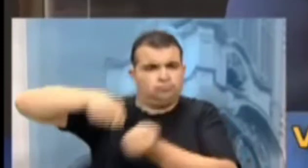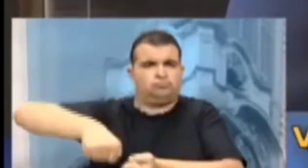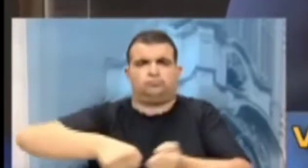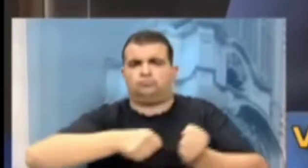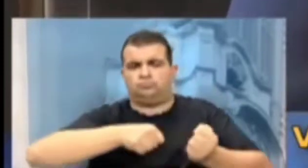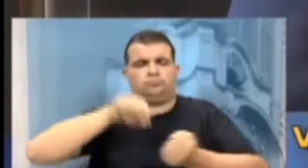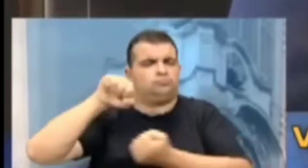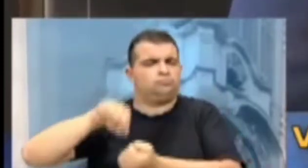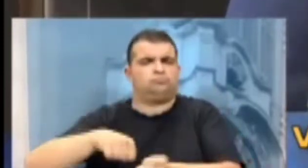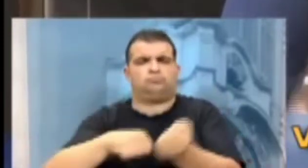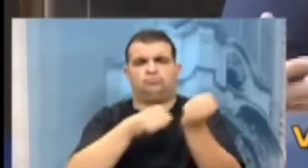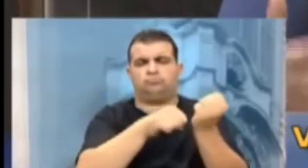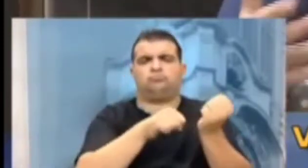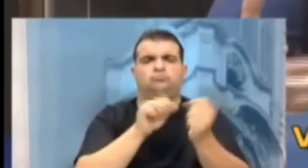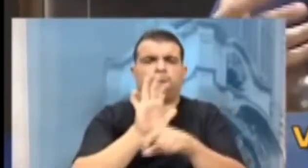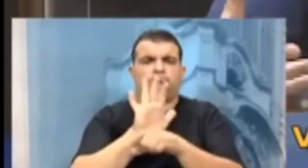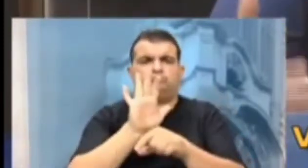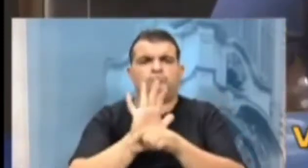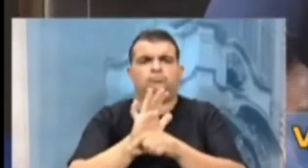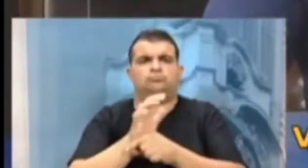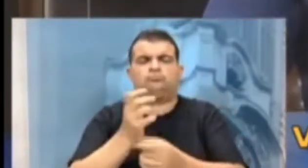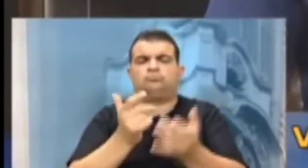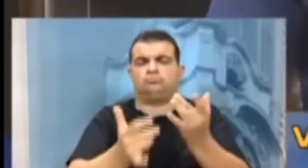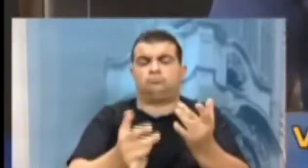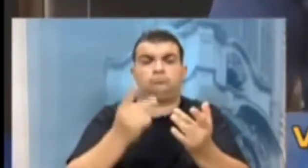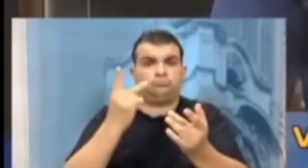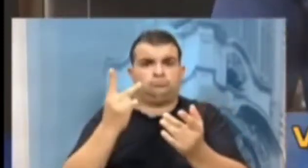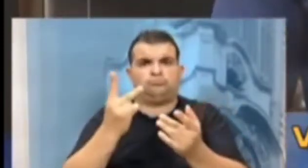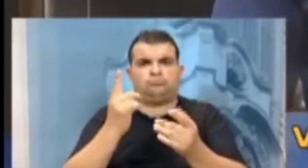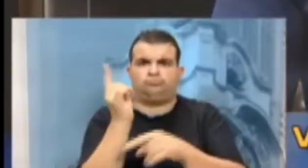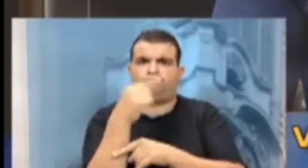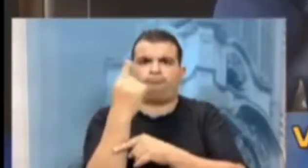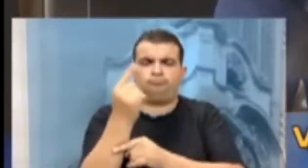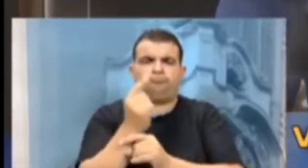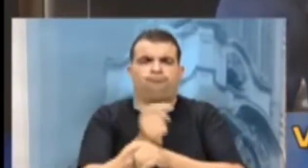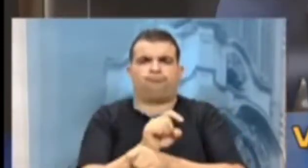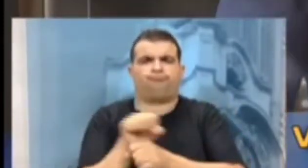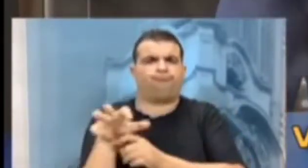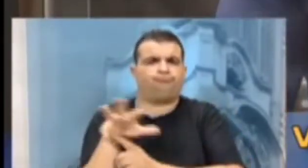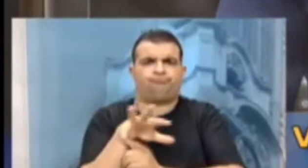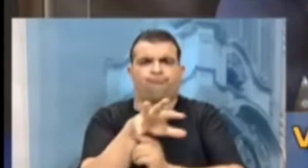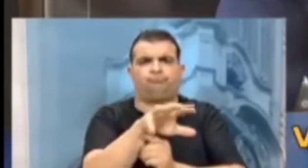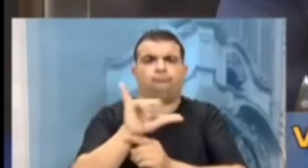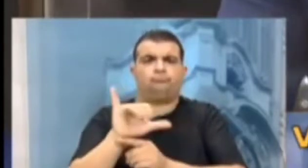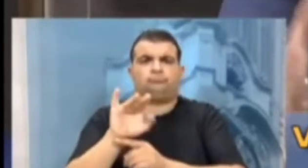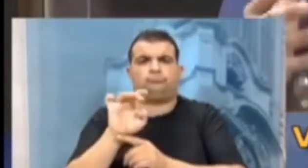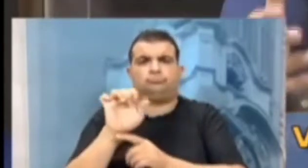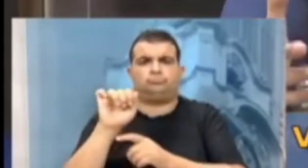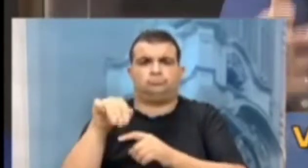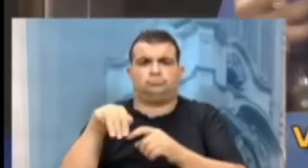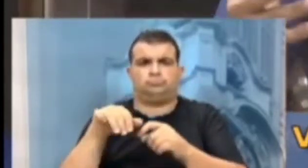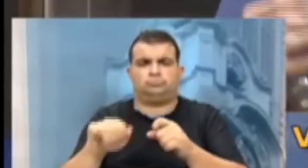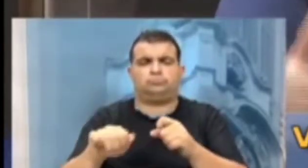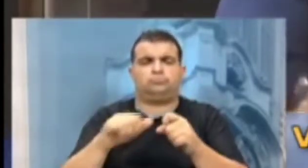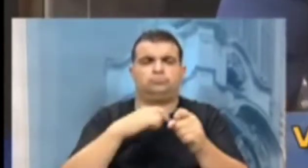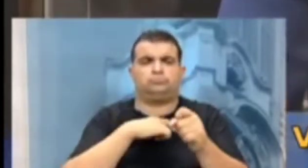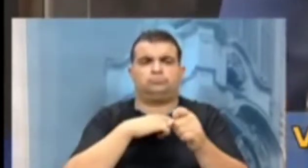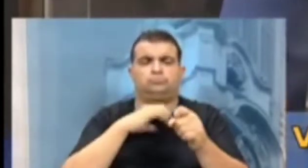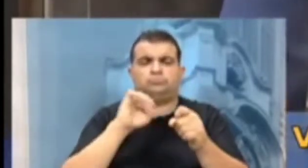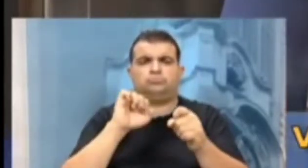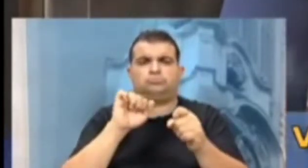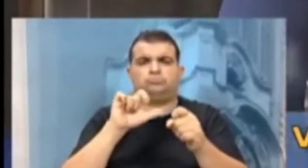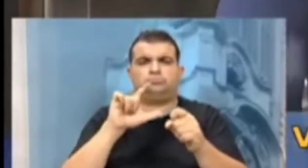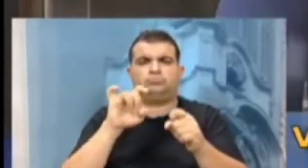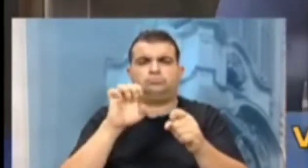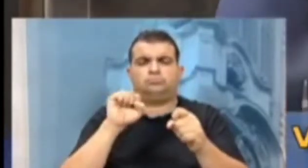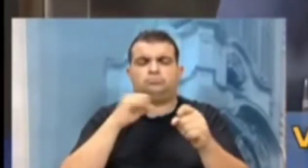de bolsonaro Queima Dois helicópteros do IBAMA o que nós tínhamos os Salles